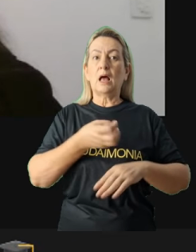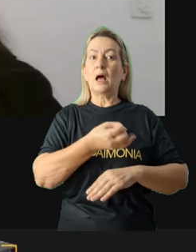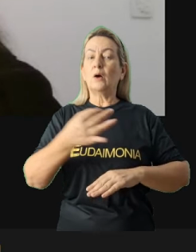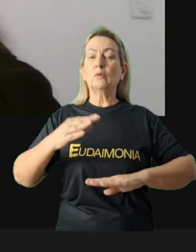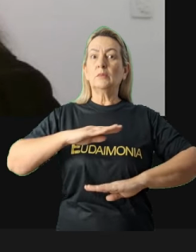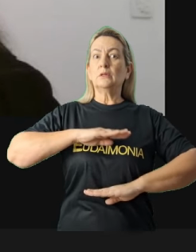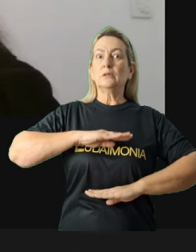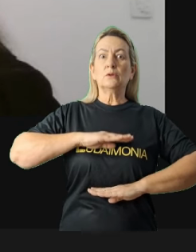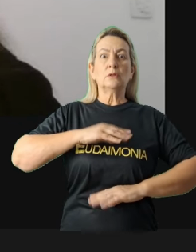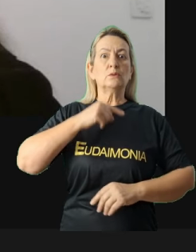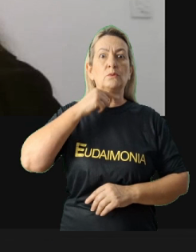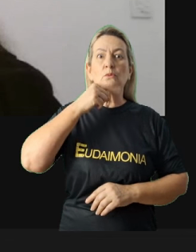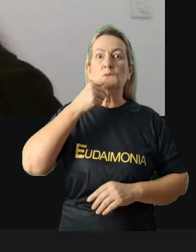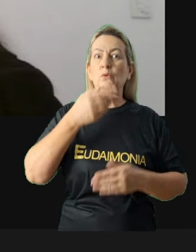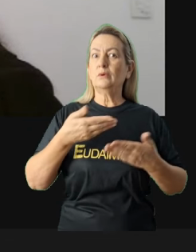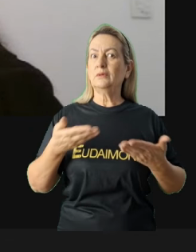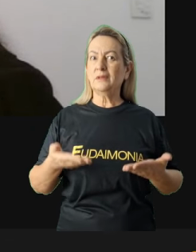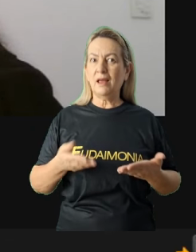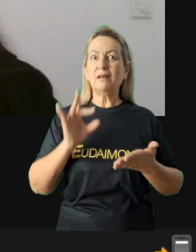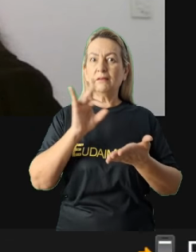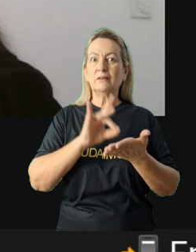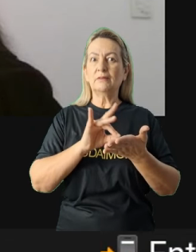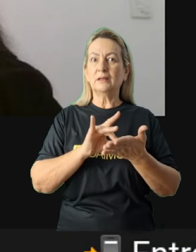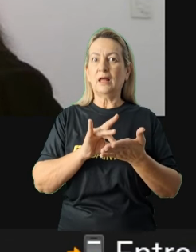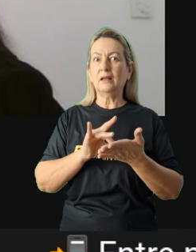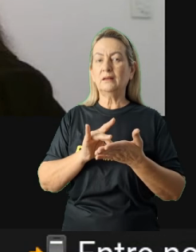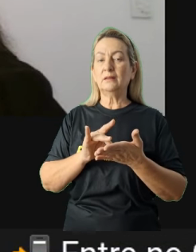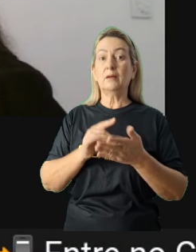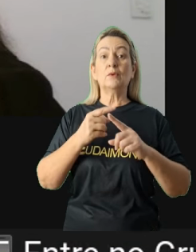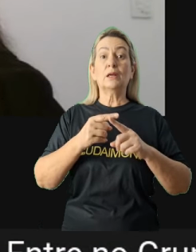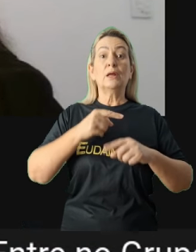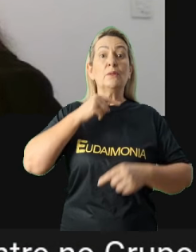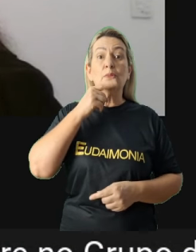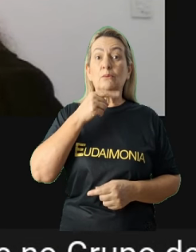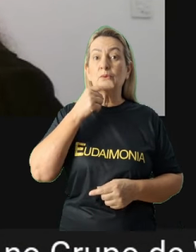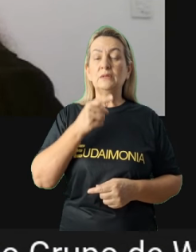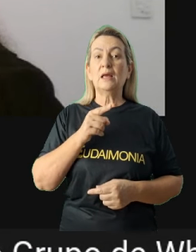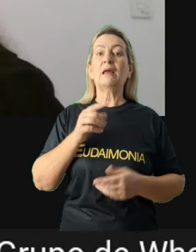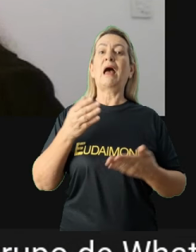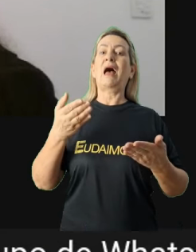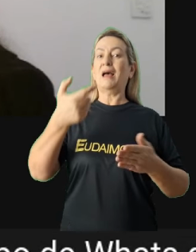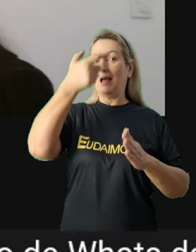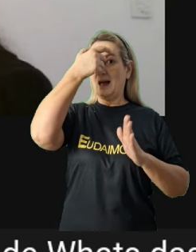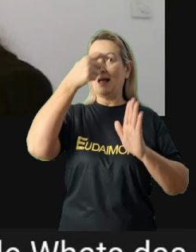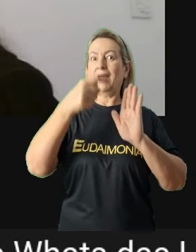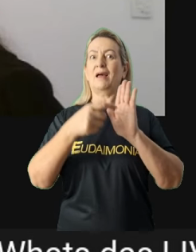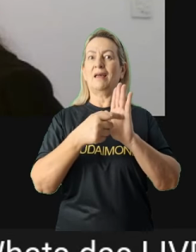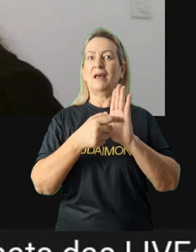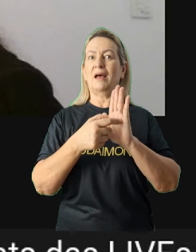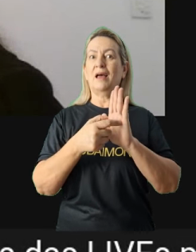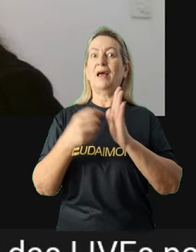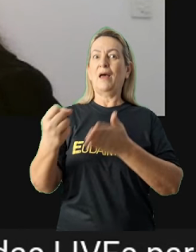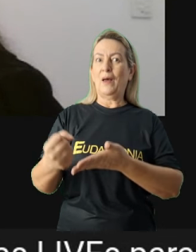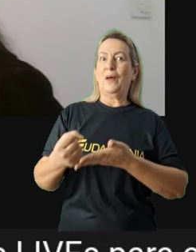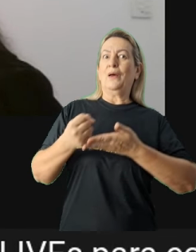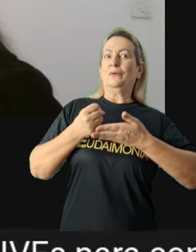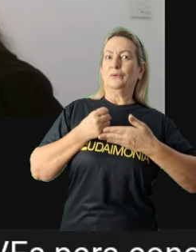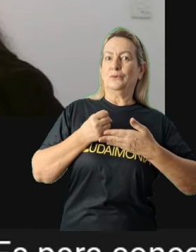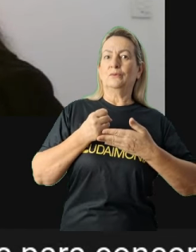algumas situações, né. Exato. Eu É não uma tenho limitação mesmo, não tenho formação Exatamente. para isso. Porque a gente não consegue fazer, a IA vem e consegue fazer,